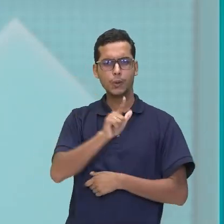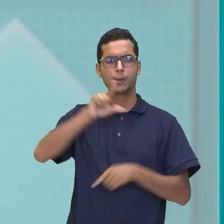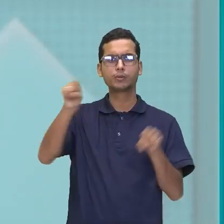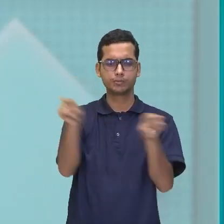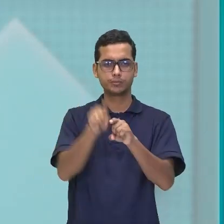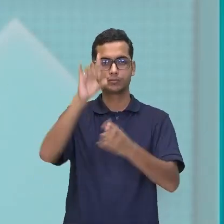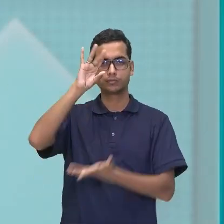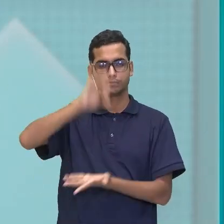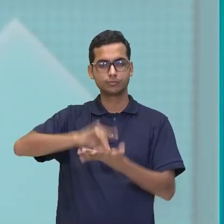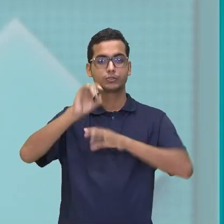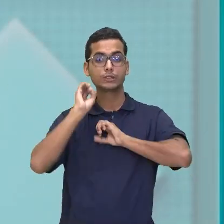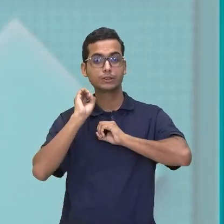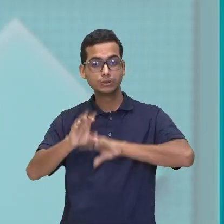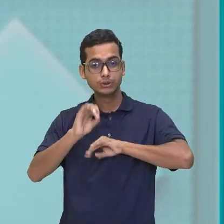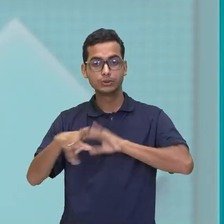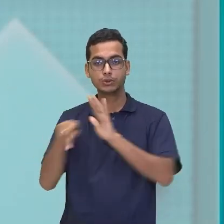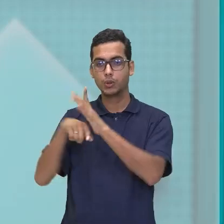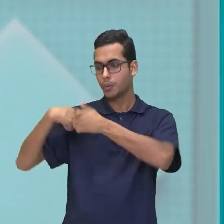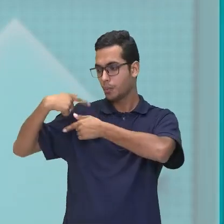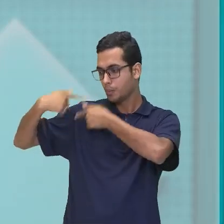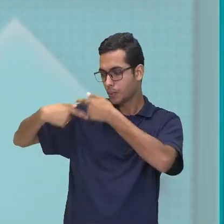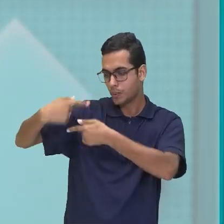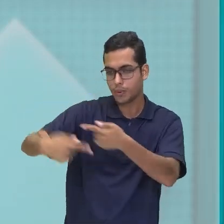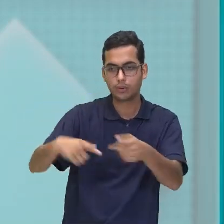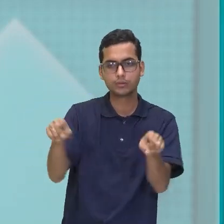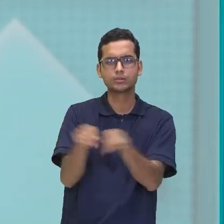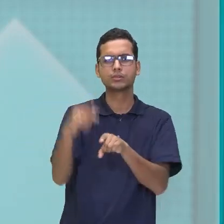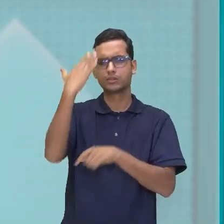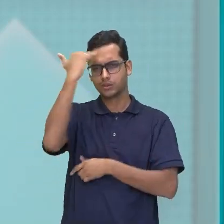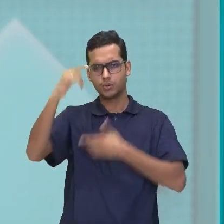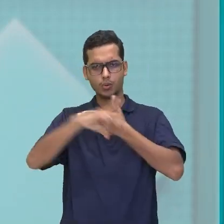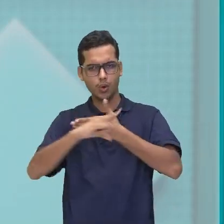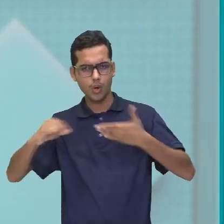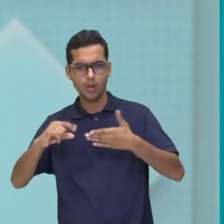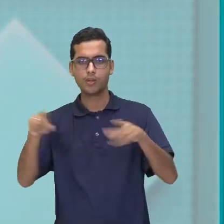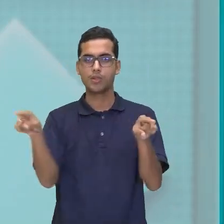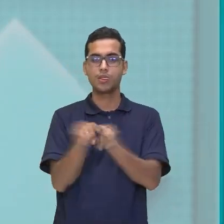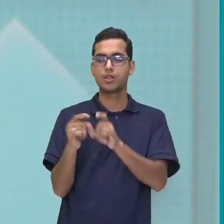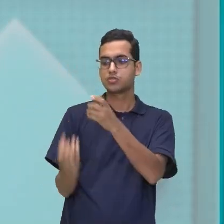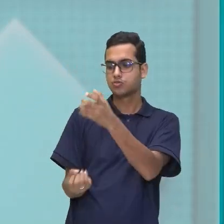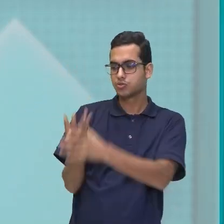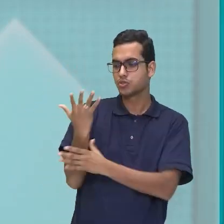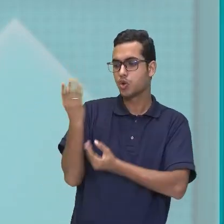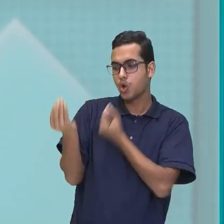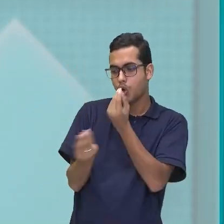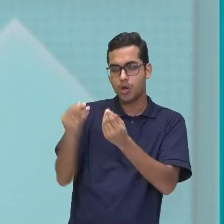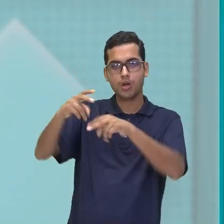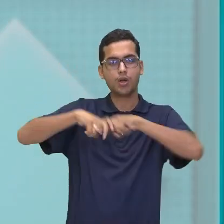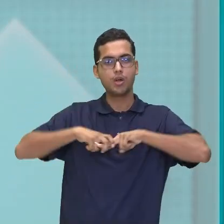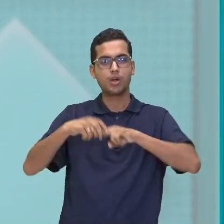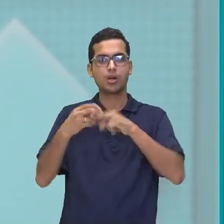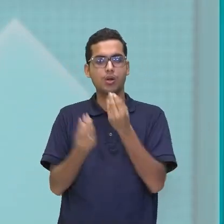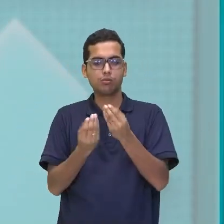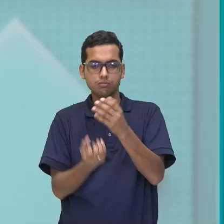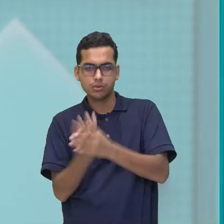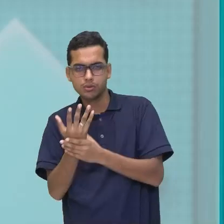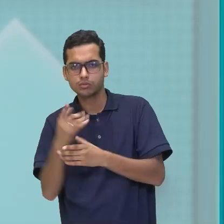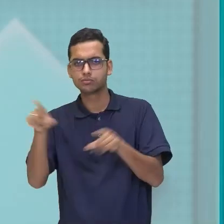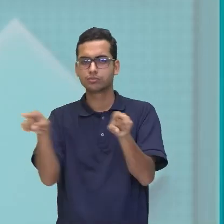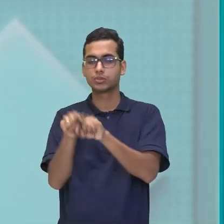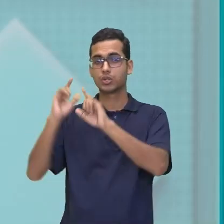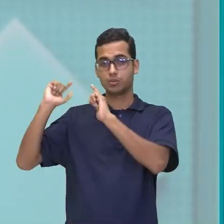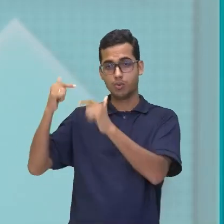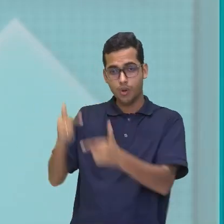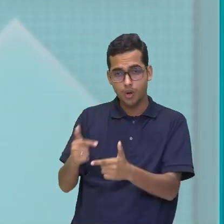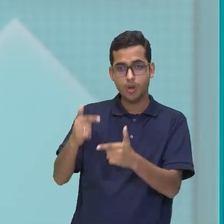conseguir passar aquilo ali. Sabe quem foi o autor, como surgiu, por que surgiu, de onde veio. Já a tradição